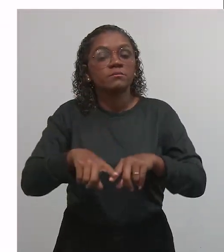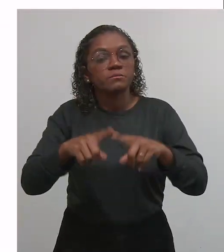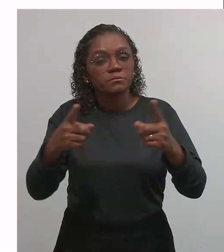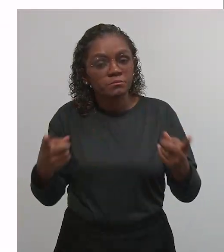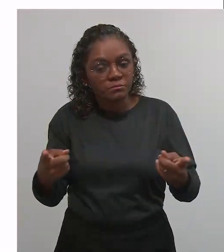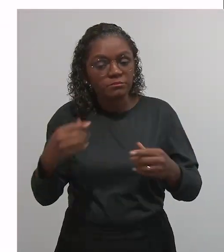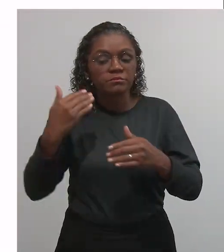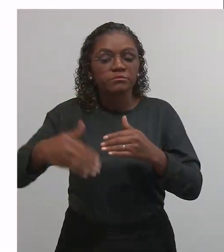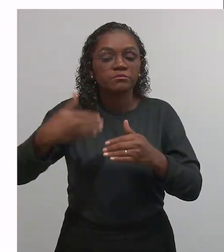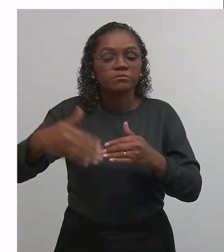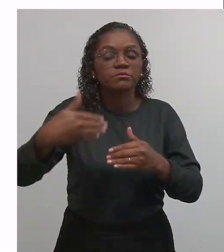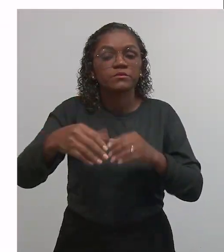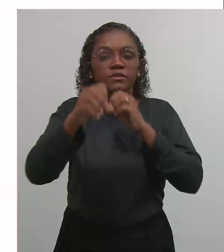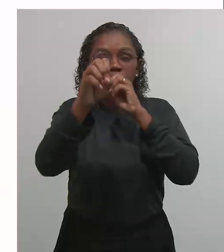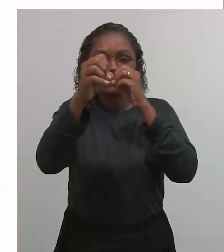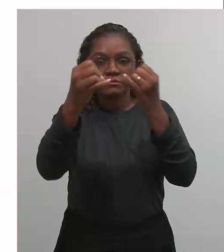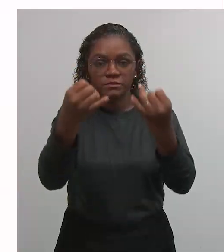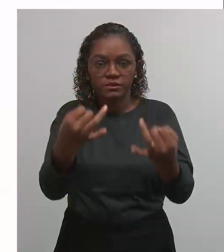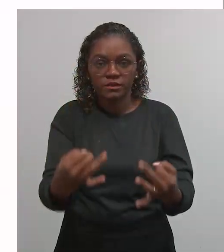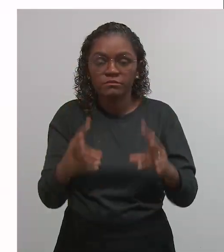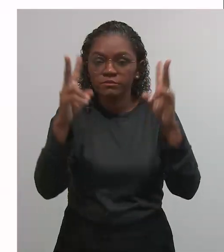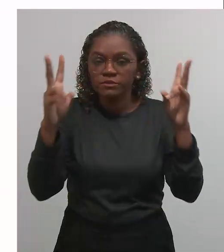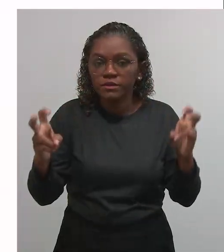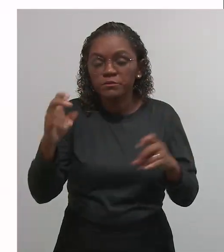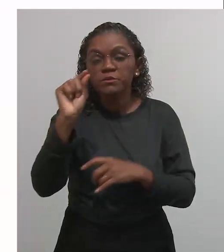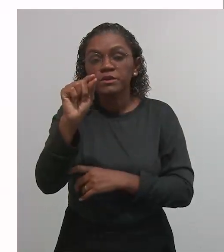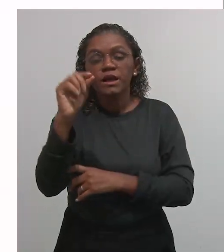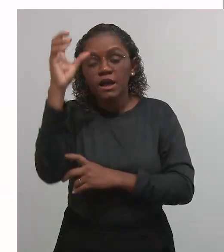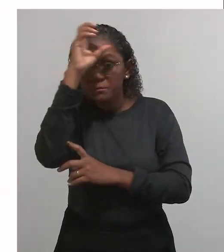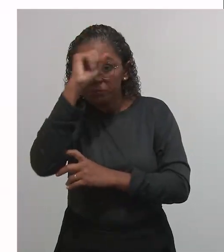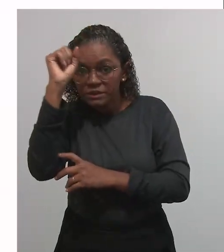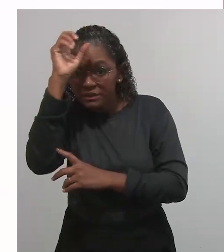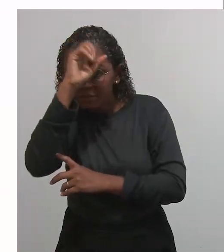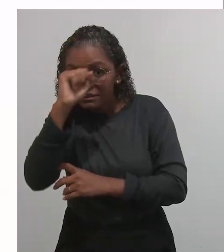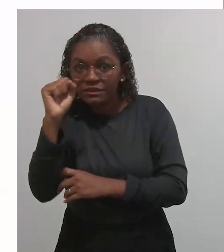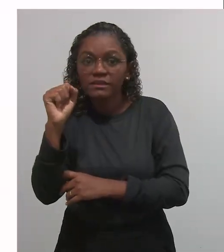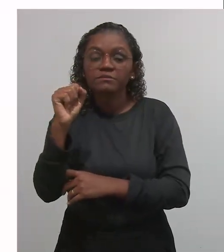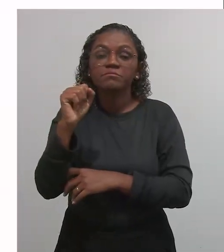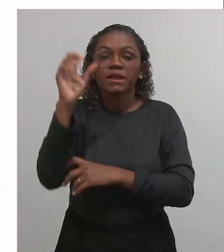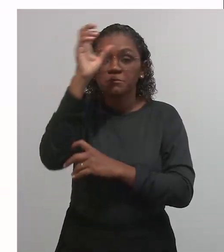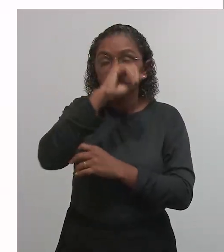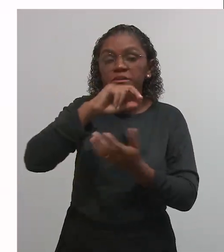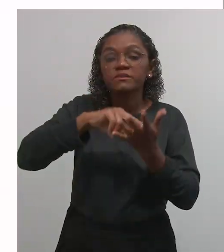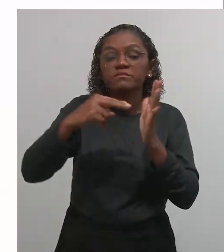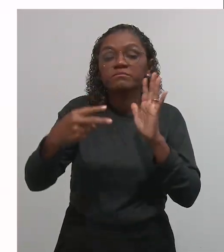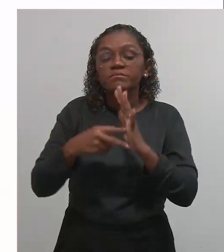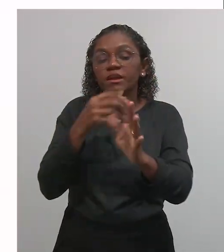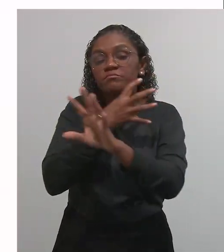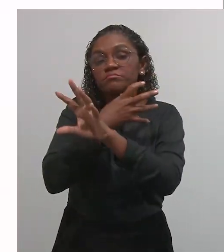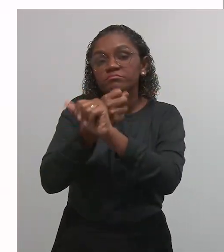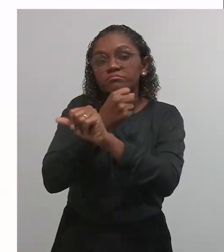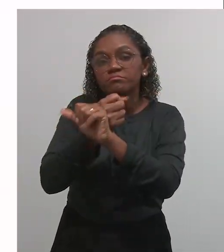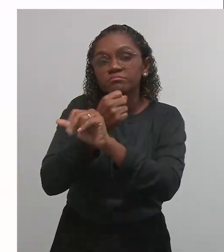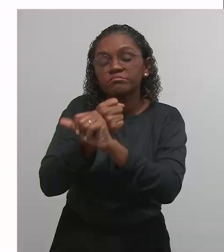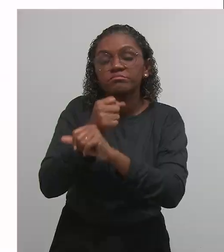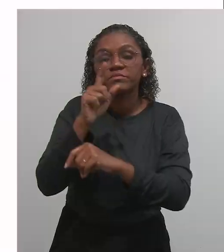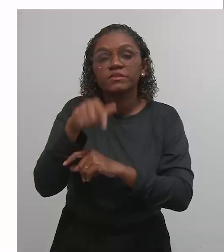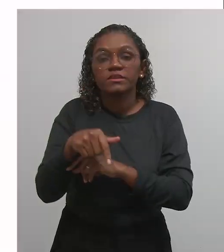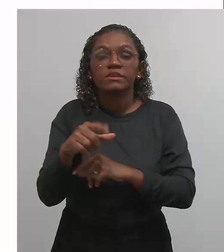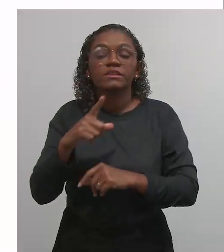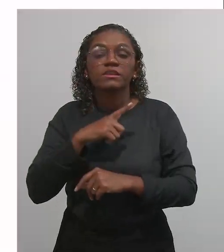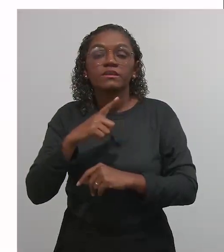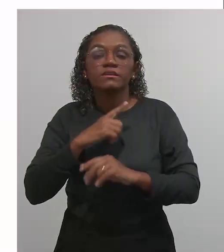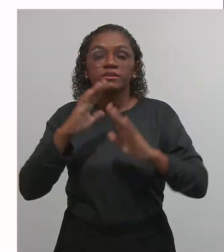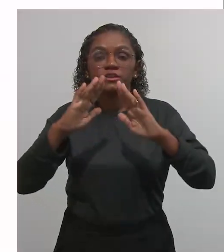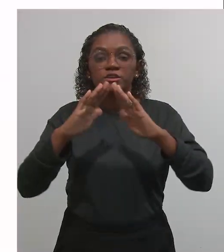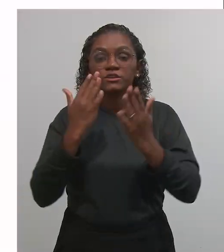as pedagogias do aprender a aprender. Então, aqui nessa perspectiva idealista, a gente traz alguns aspectos aí da escola